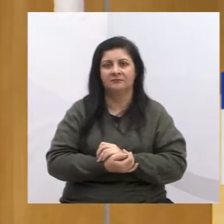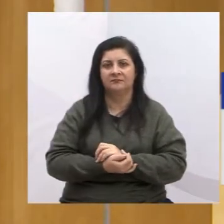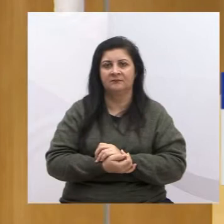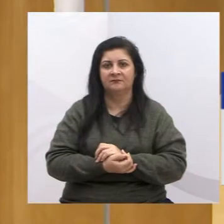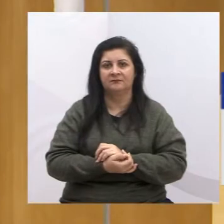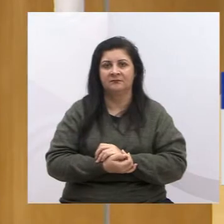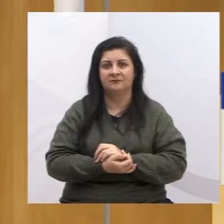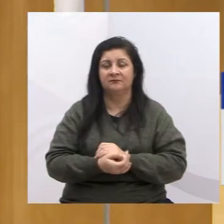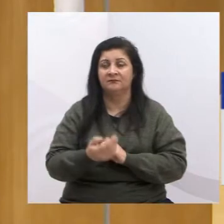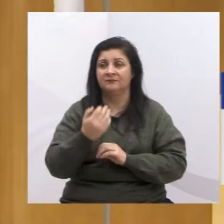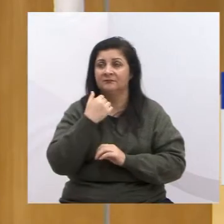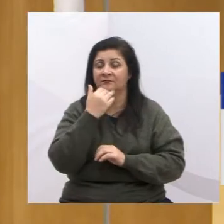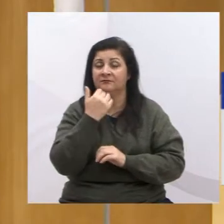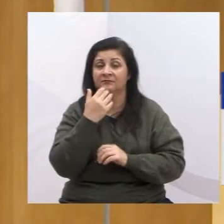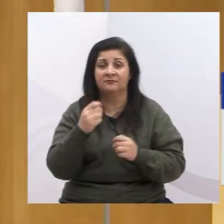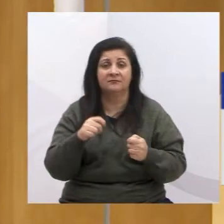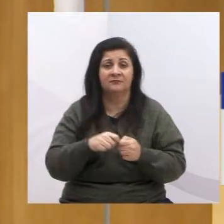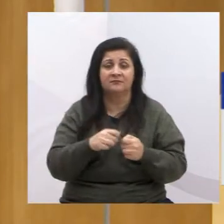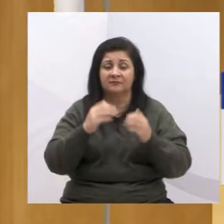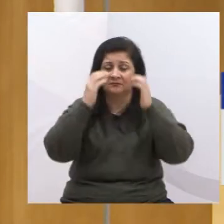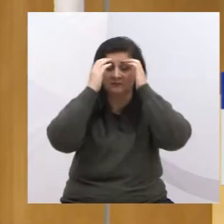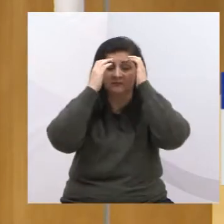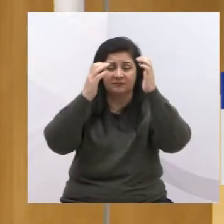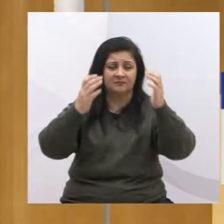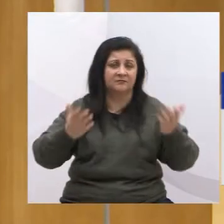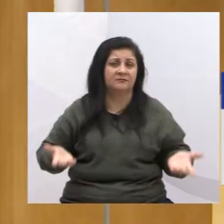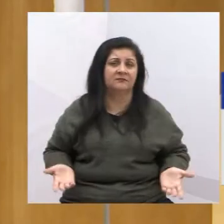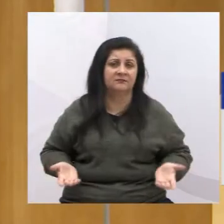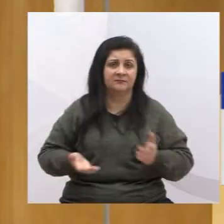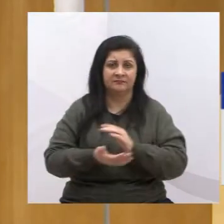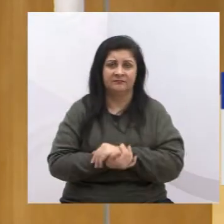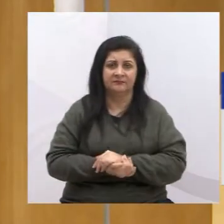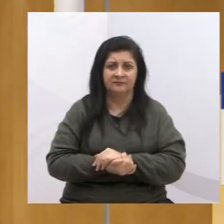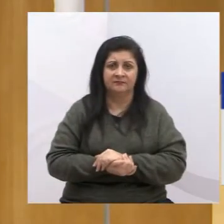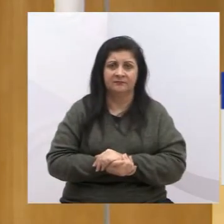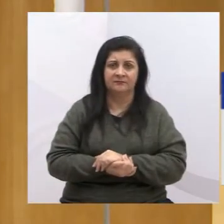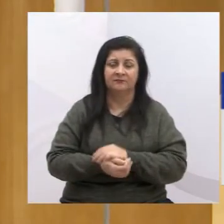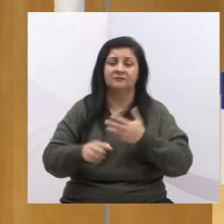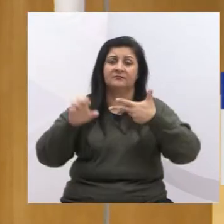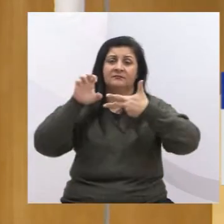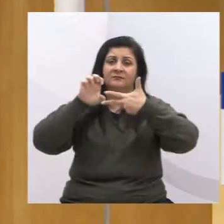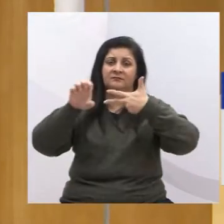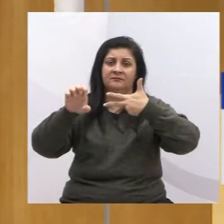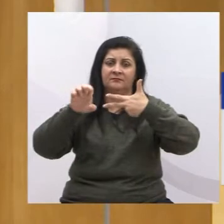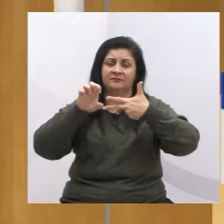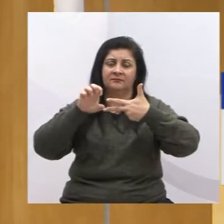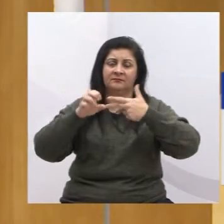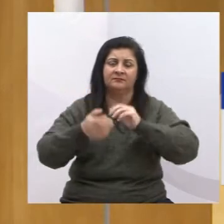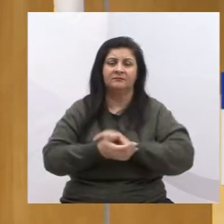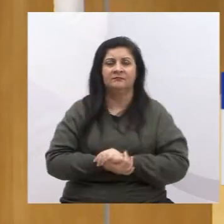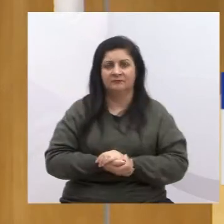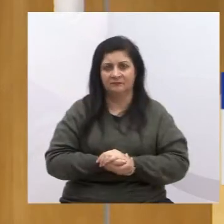não está sendo cumprido com quem é para cumprir primeiro, que se chama Poder Executivo.